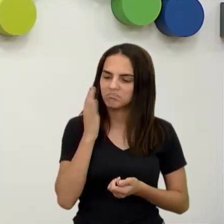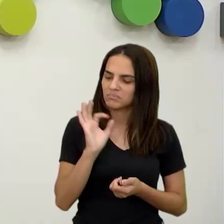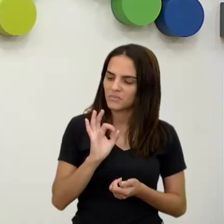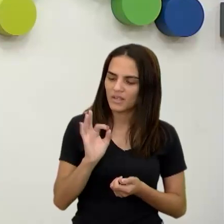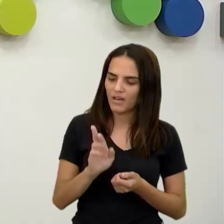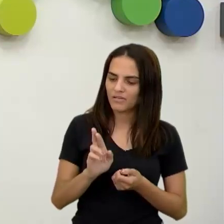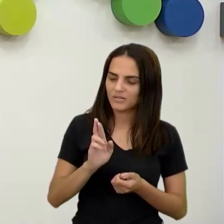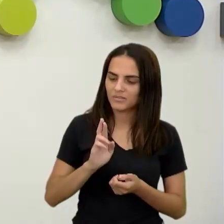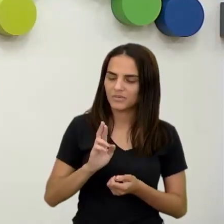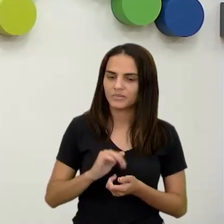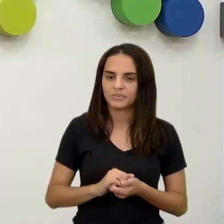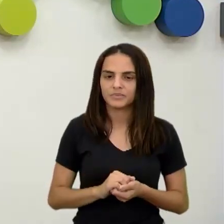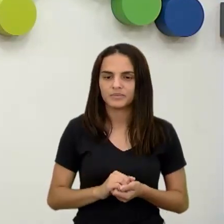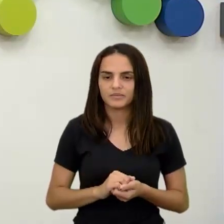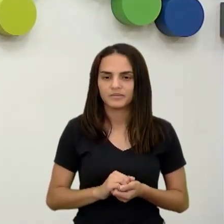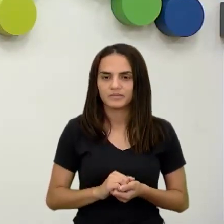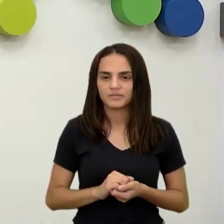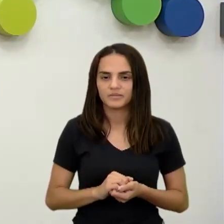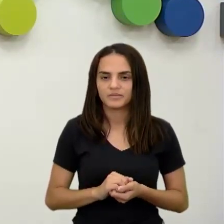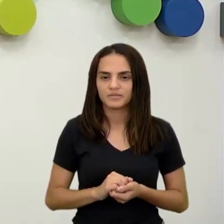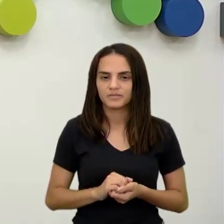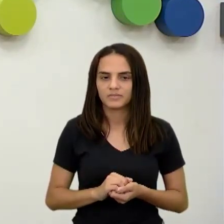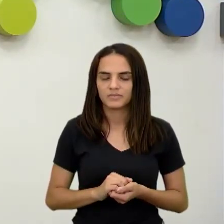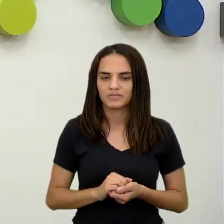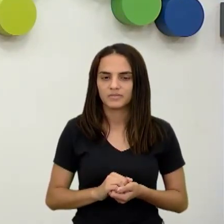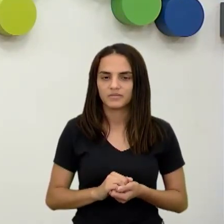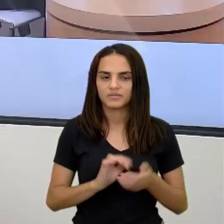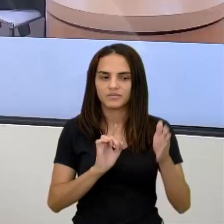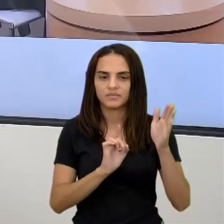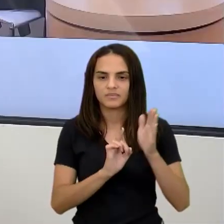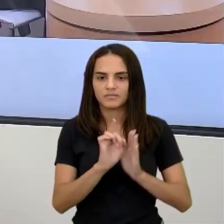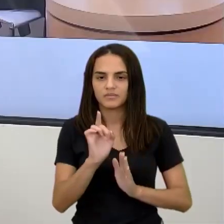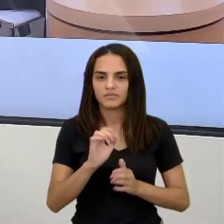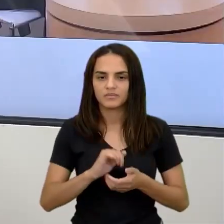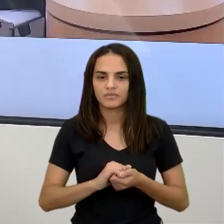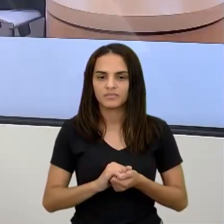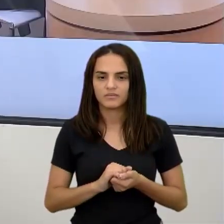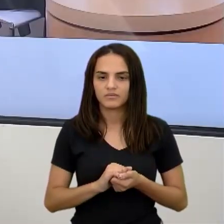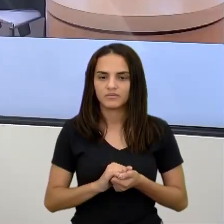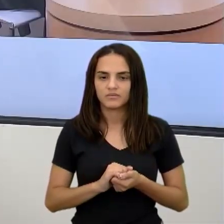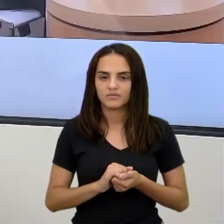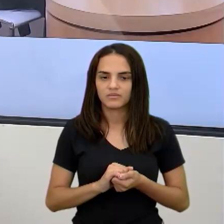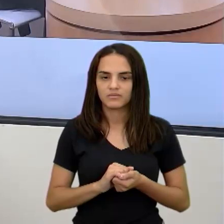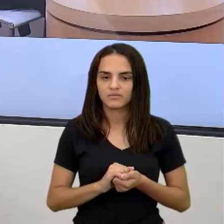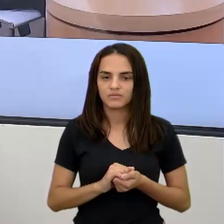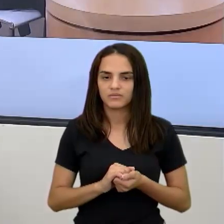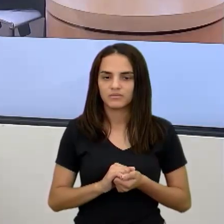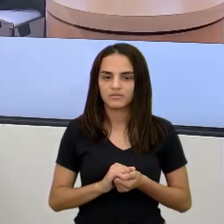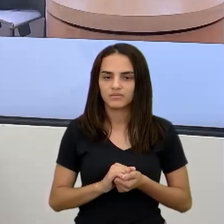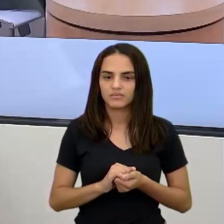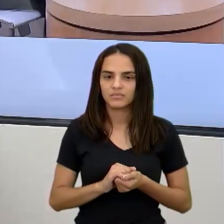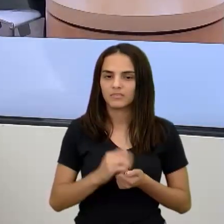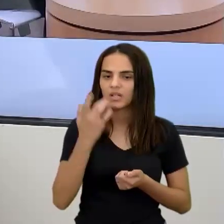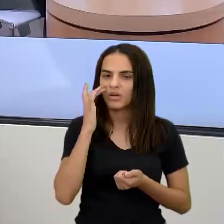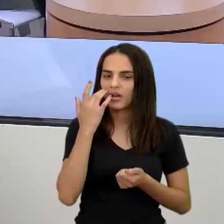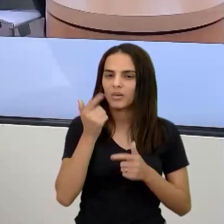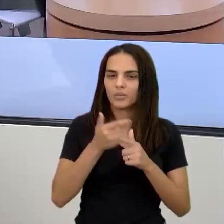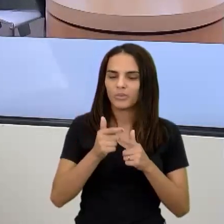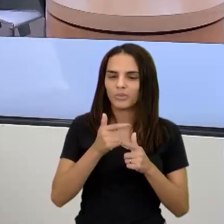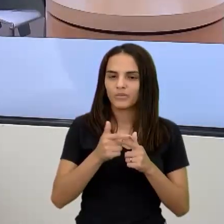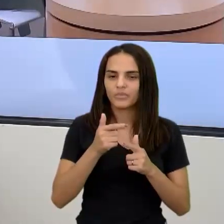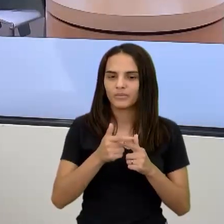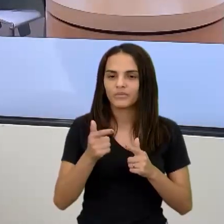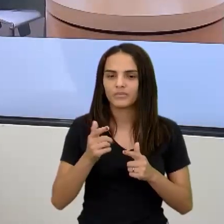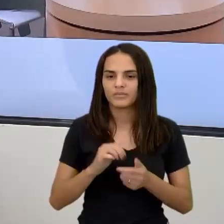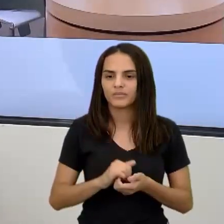a resposta dele. Só falta a candidata à vaga. Pergunta o vulgo da entrevistadora. Acho que teve algum problema de digitação,